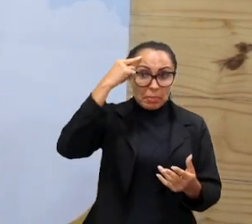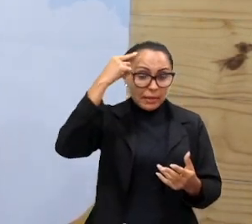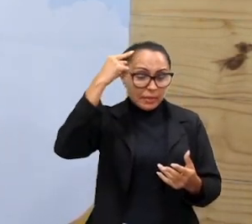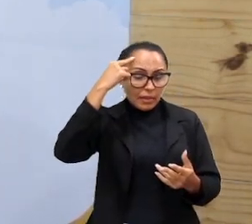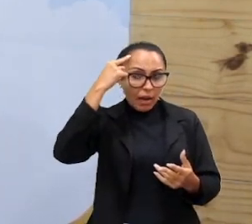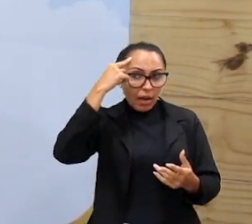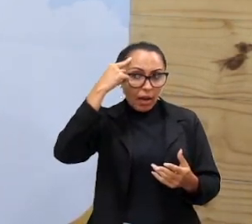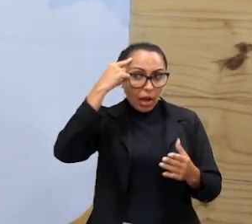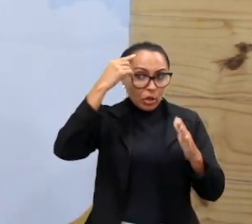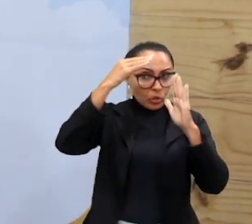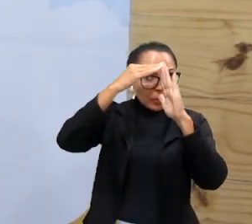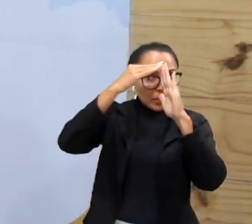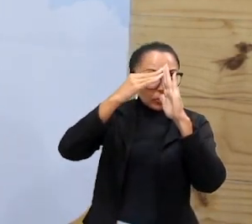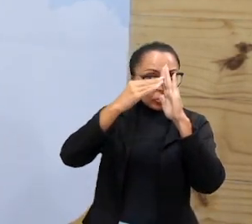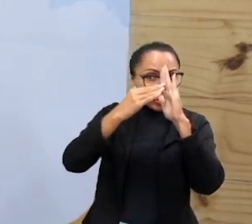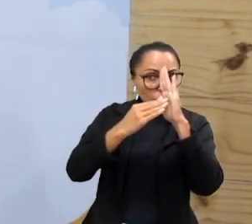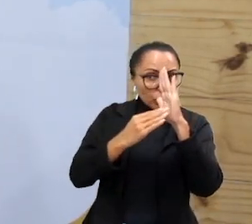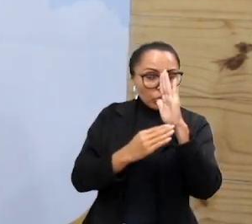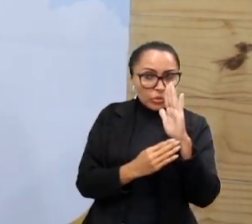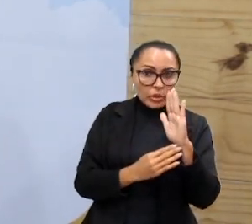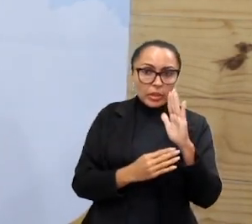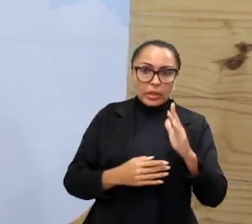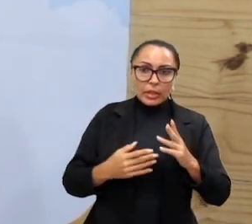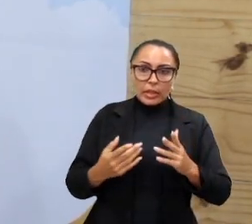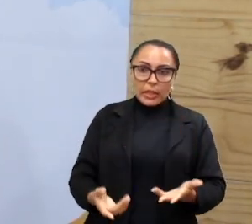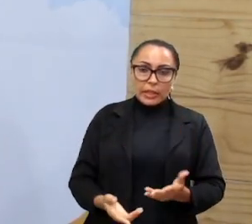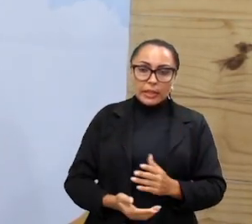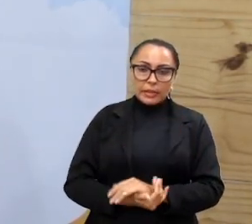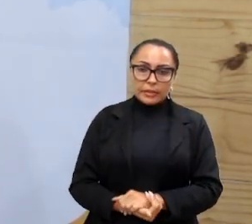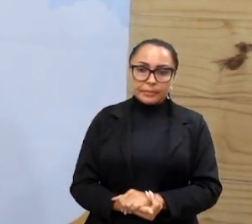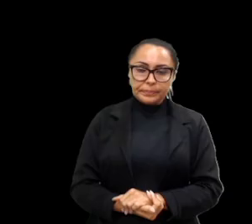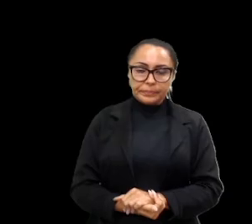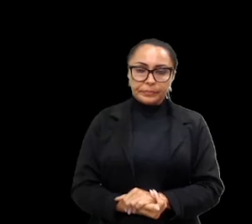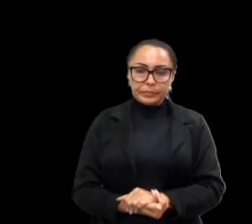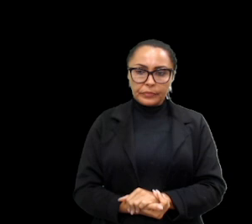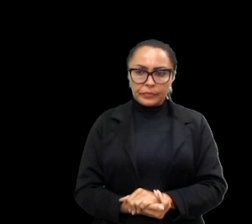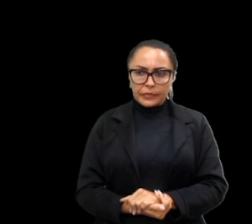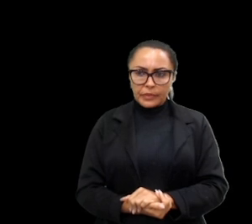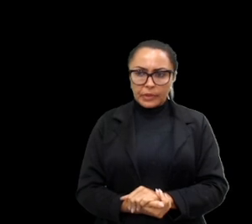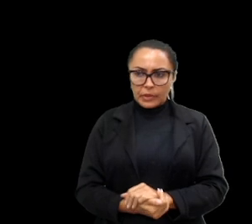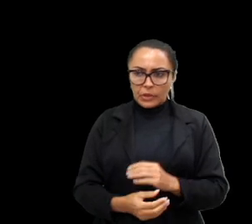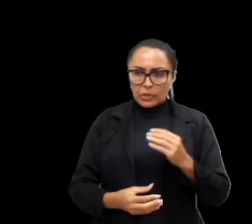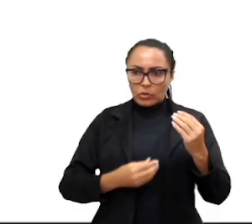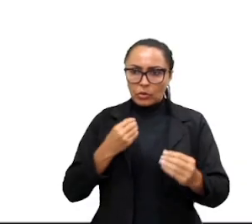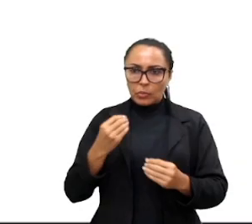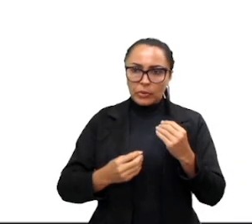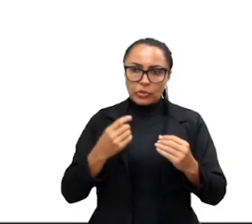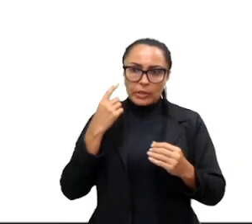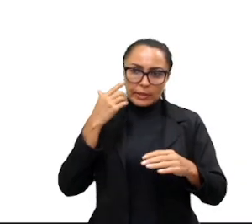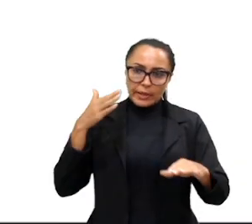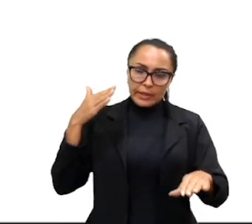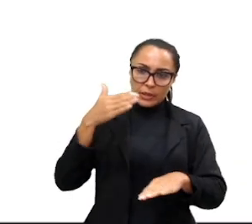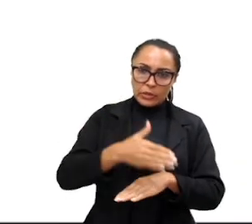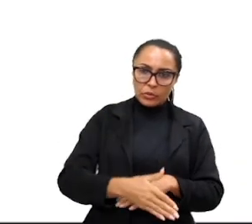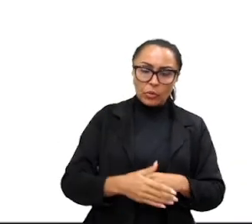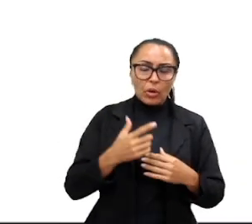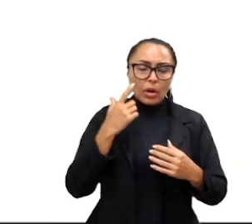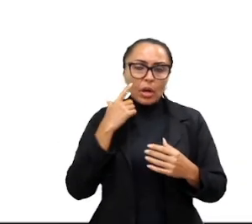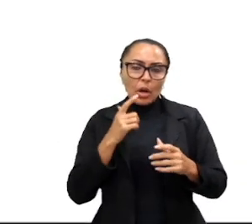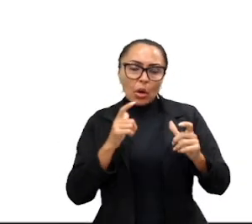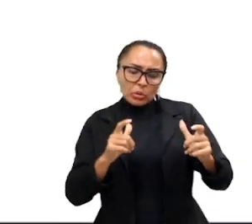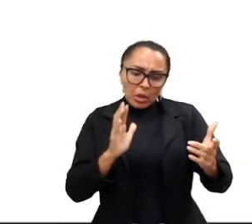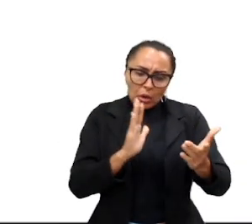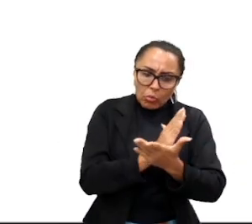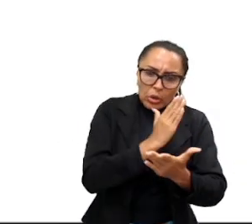questões e, sobretudo, é uma questão desafiadora. Como é que a gente, dentro dessa questão, onde muitas